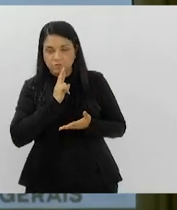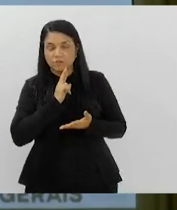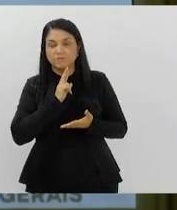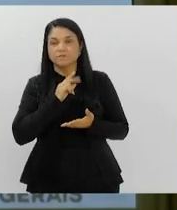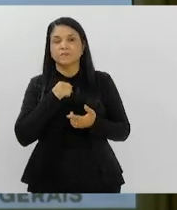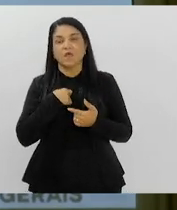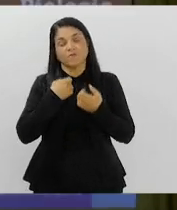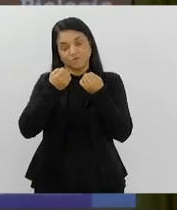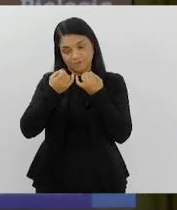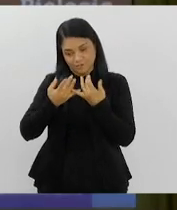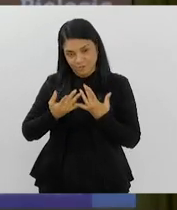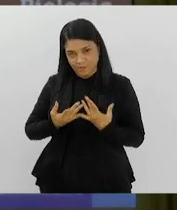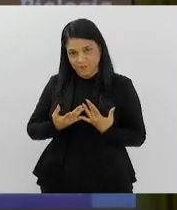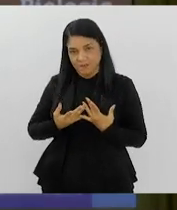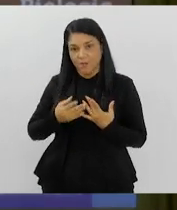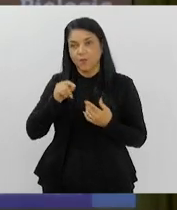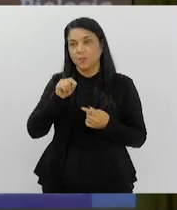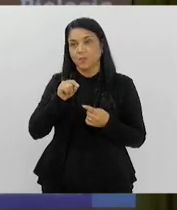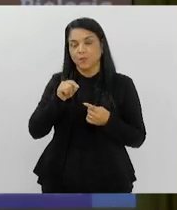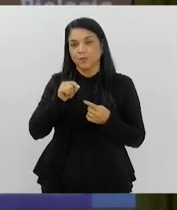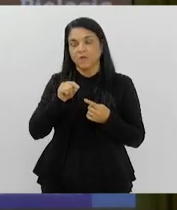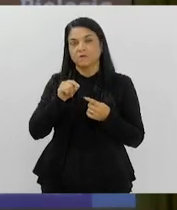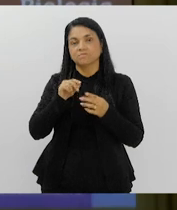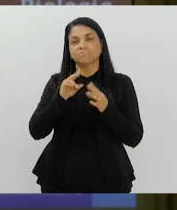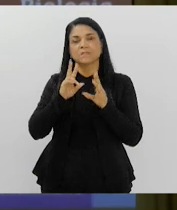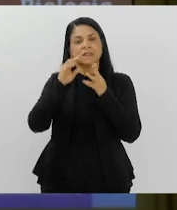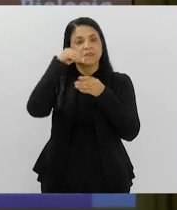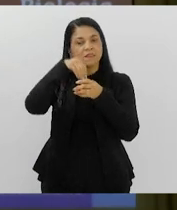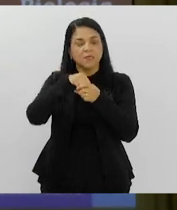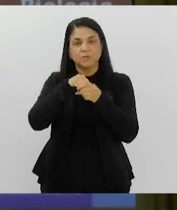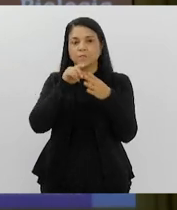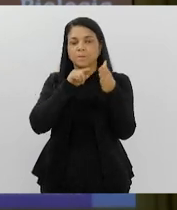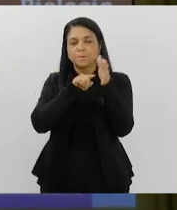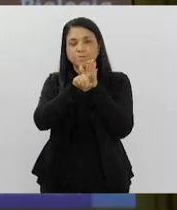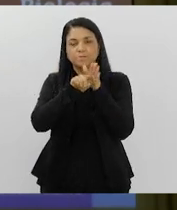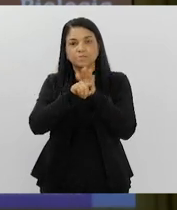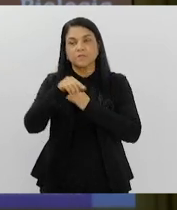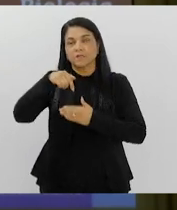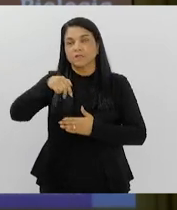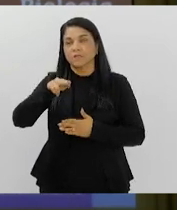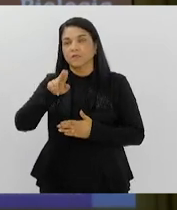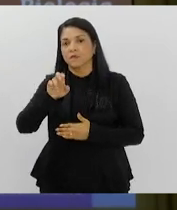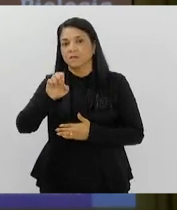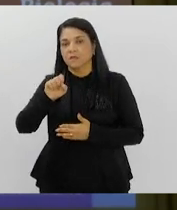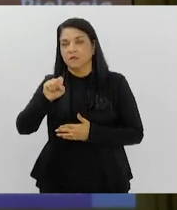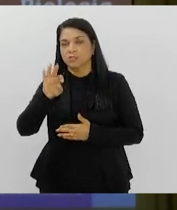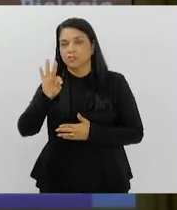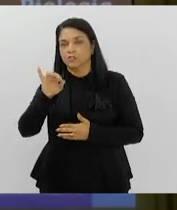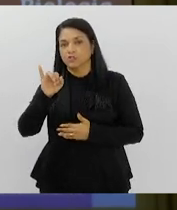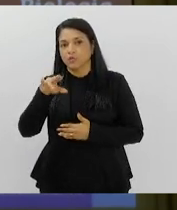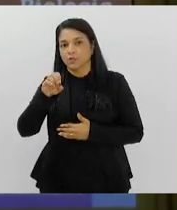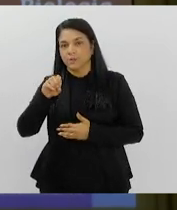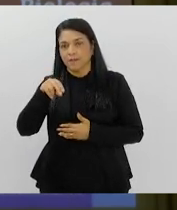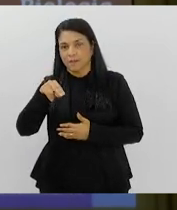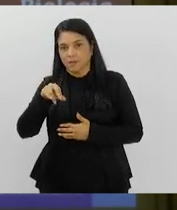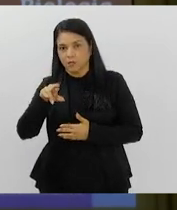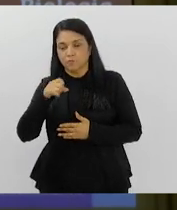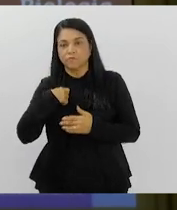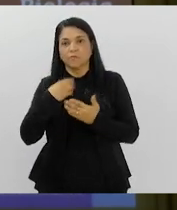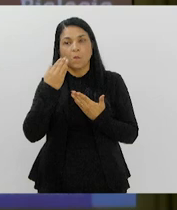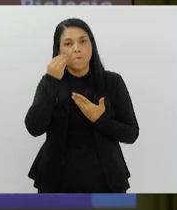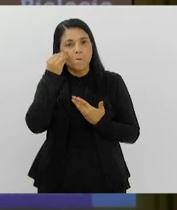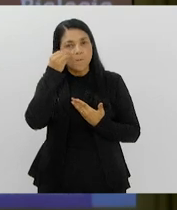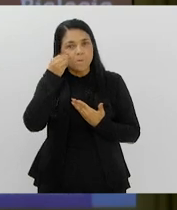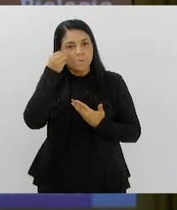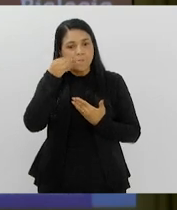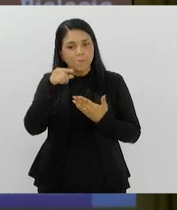falar um pouquinho do que traz esse questionário. O questionário, ele foi aplicado de forma amostral em turmas